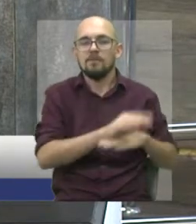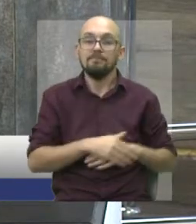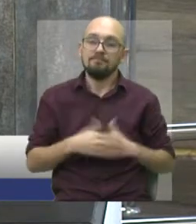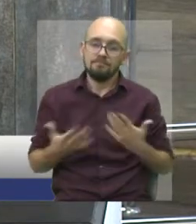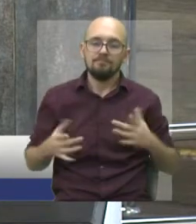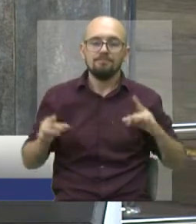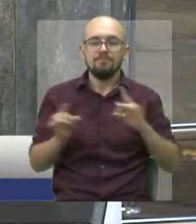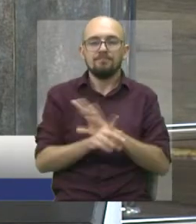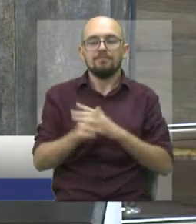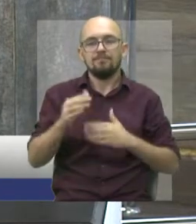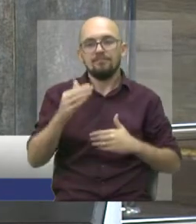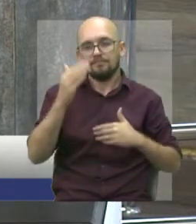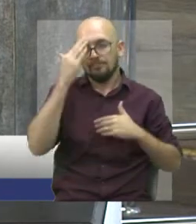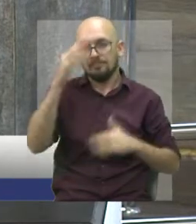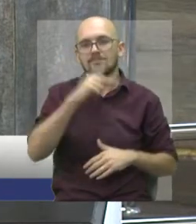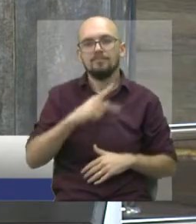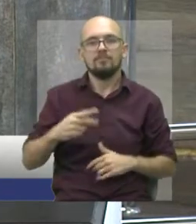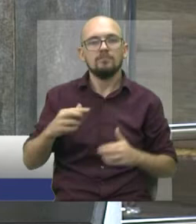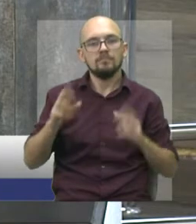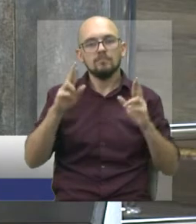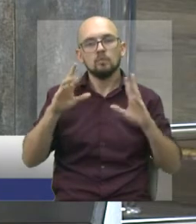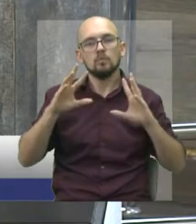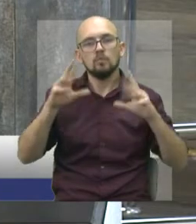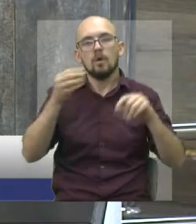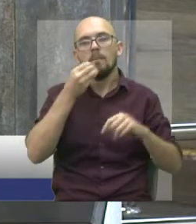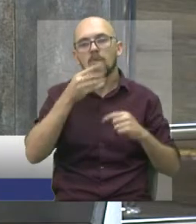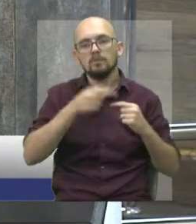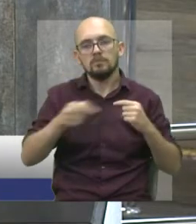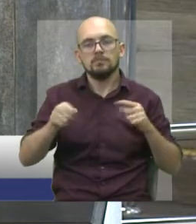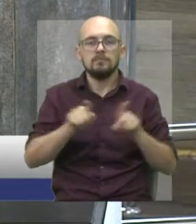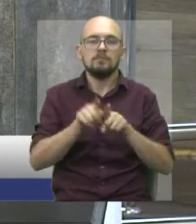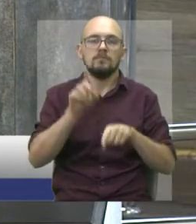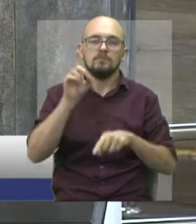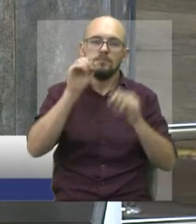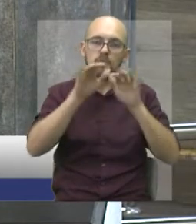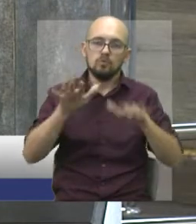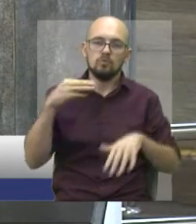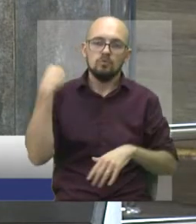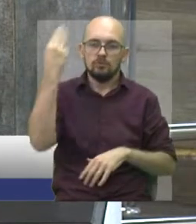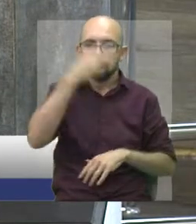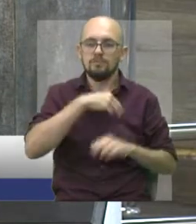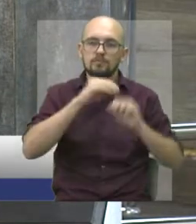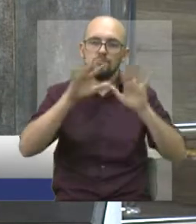senhor presidente, quero desejar a todos uma boa semana, que Deus e Nossa Senhora vos abençoe.